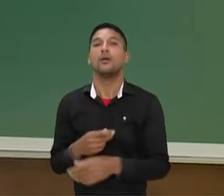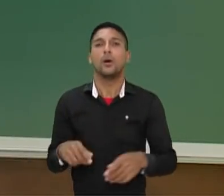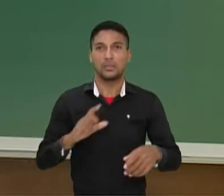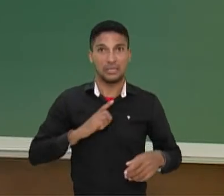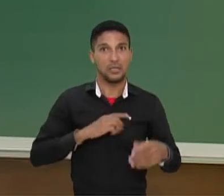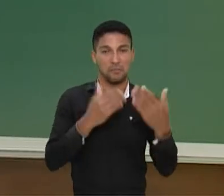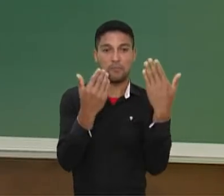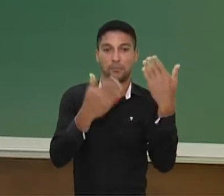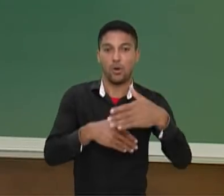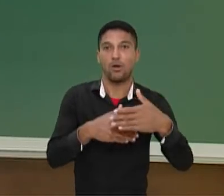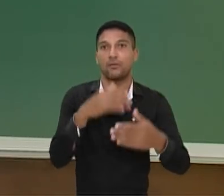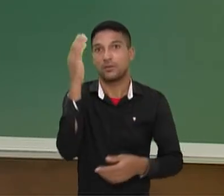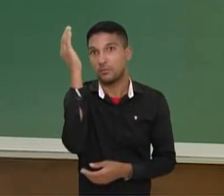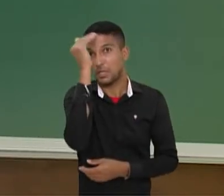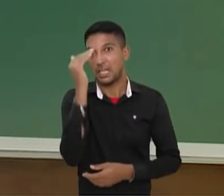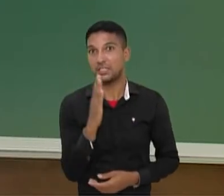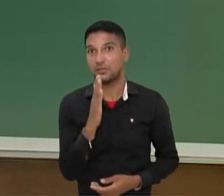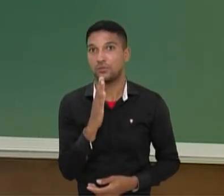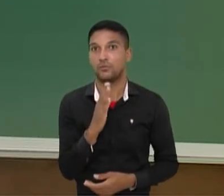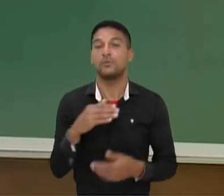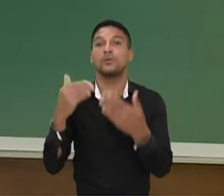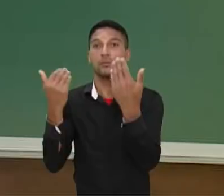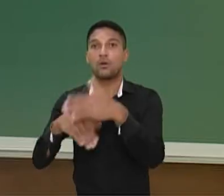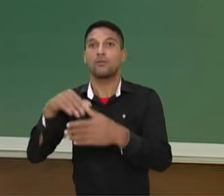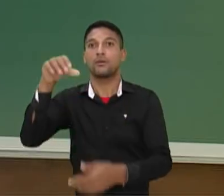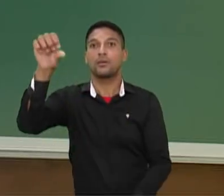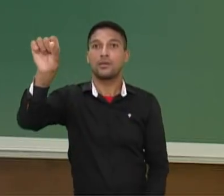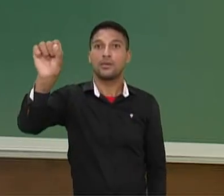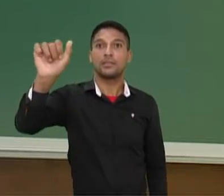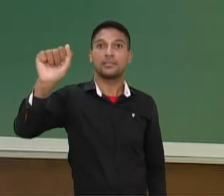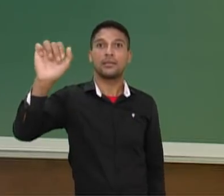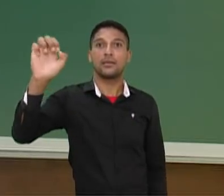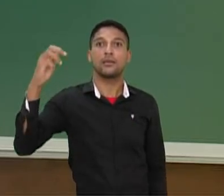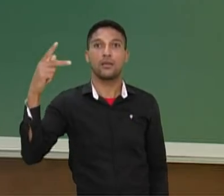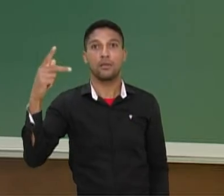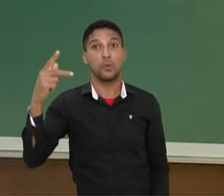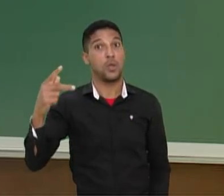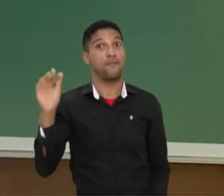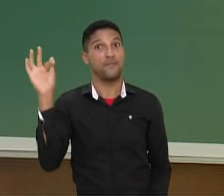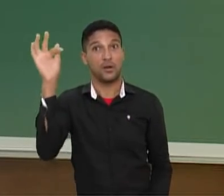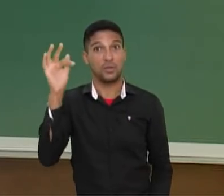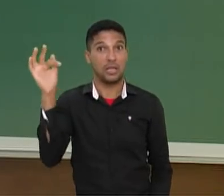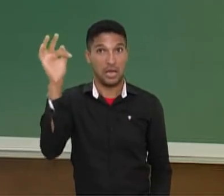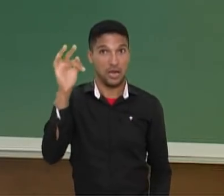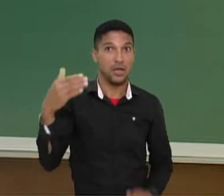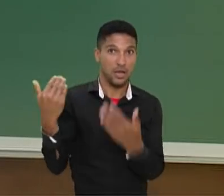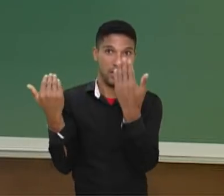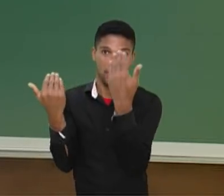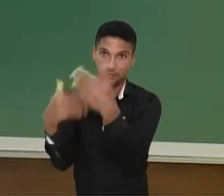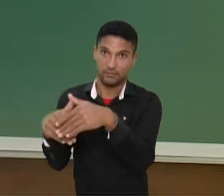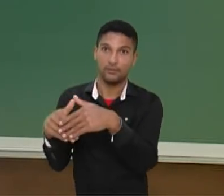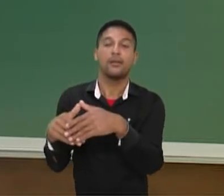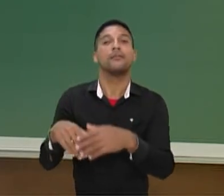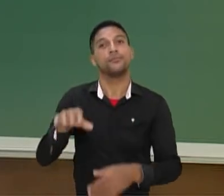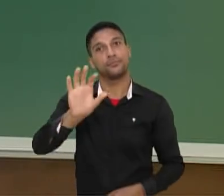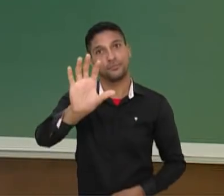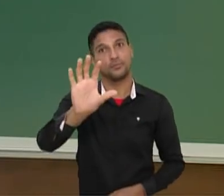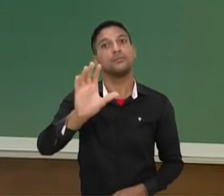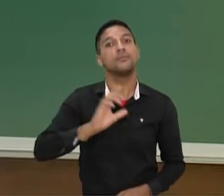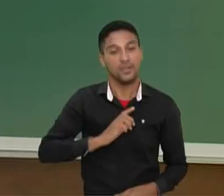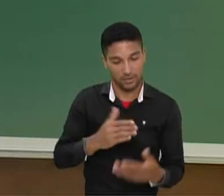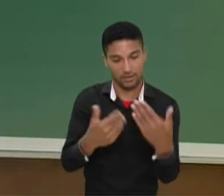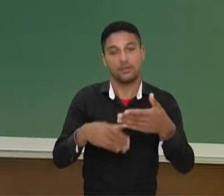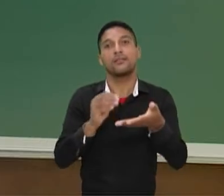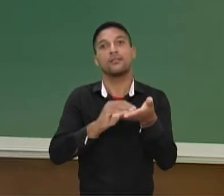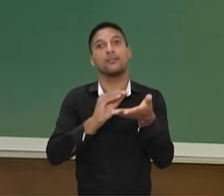Prova Brasil, todas essas avaliações externas, eles amam esses conceitos. Então vamos lá, porque não é difícil.